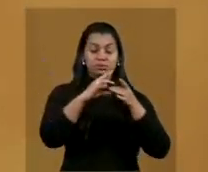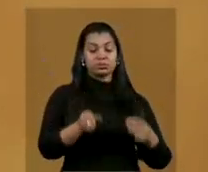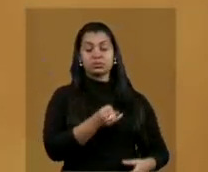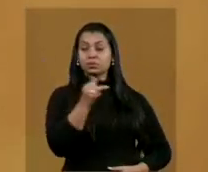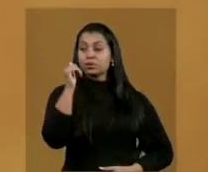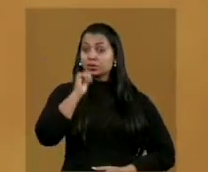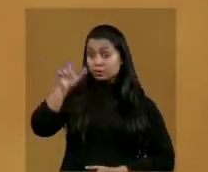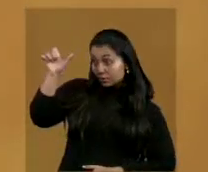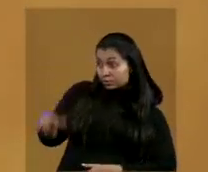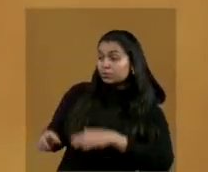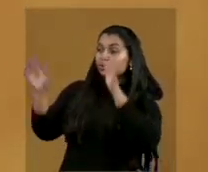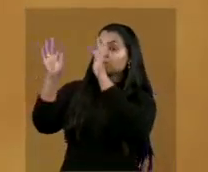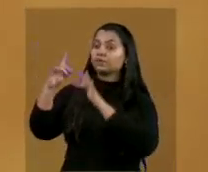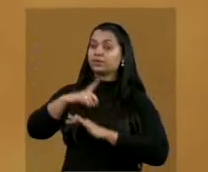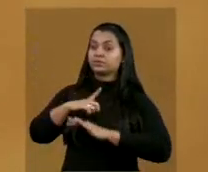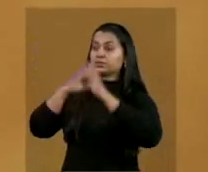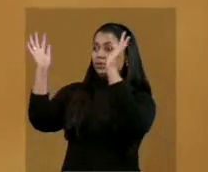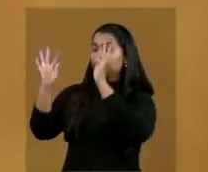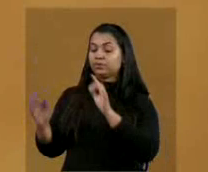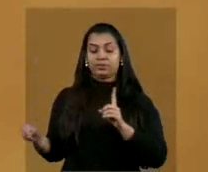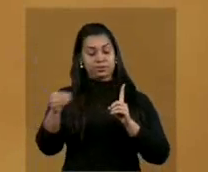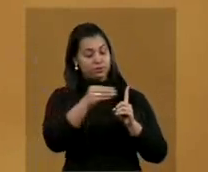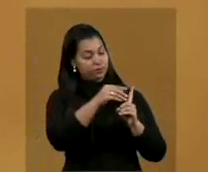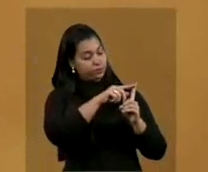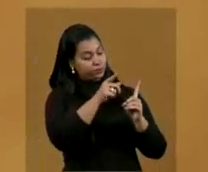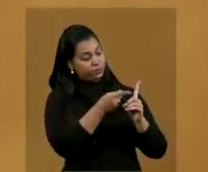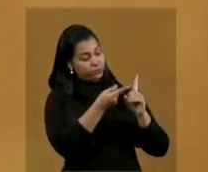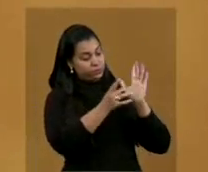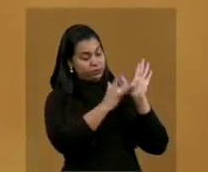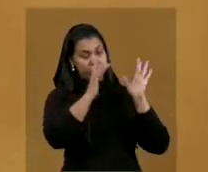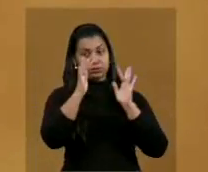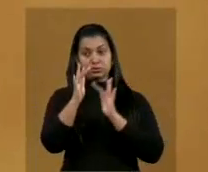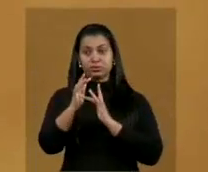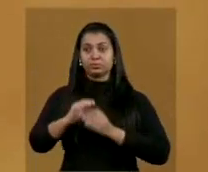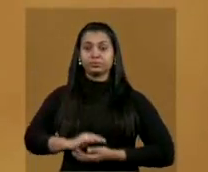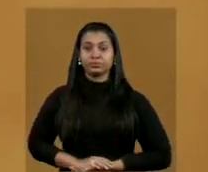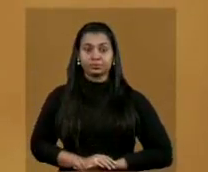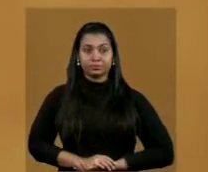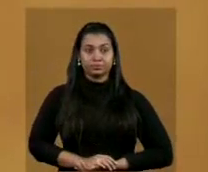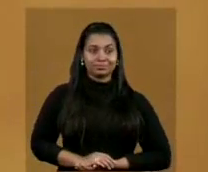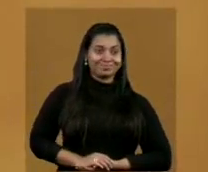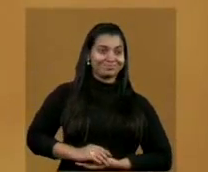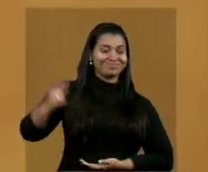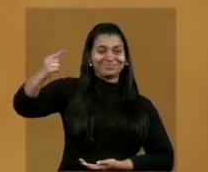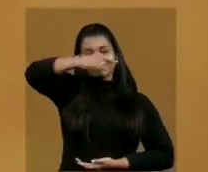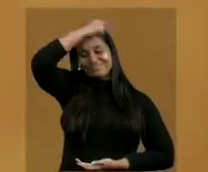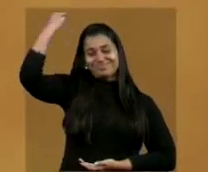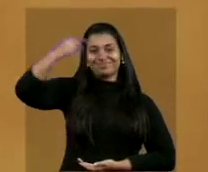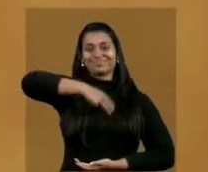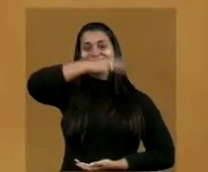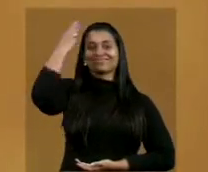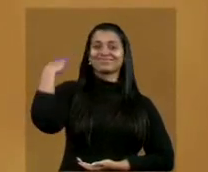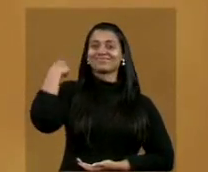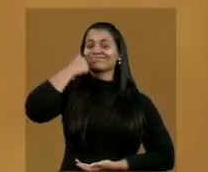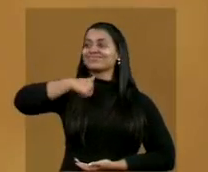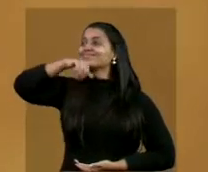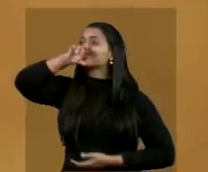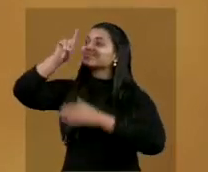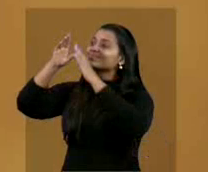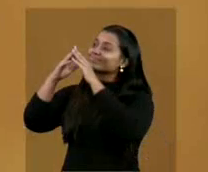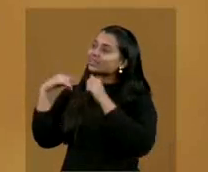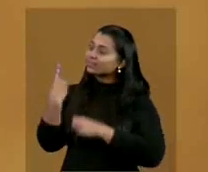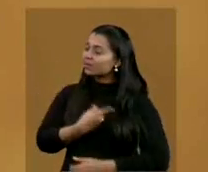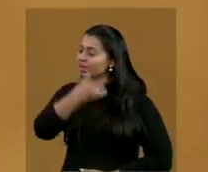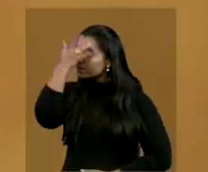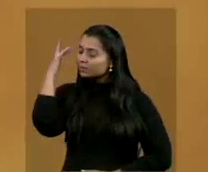de graça, o Senhor é convosco. Bendita sois vós entre as mulheres e bendito é o fruto do vosso ventre, Jesus. Santa Maria,